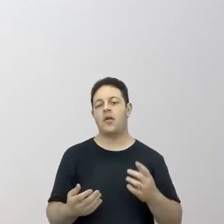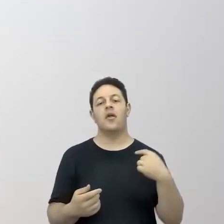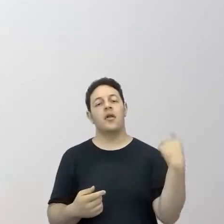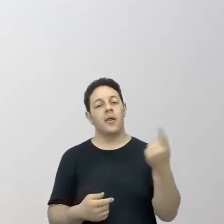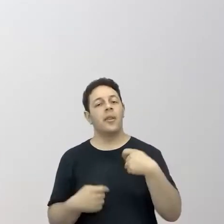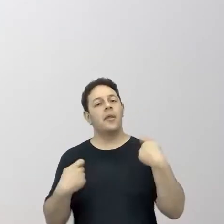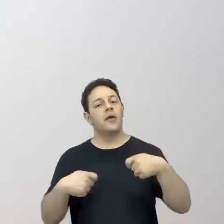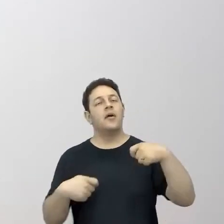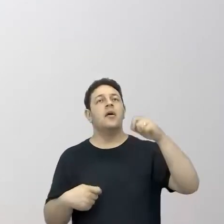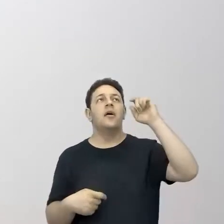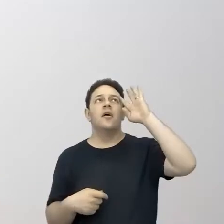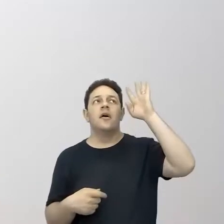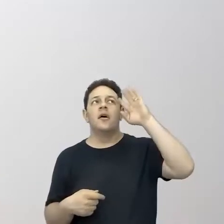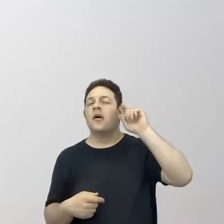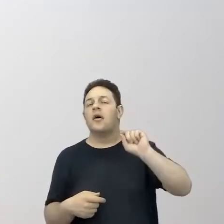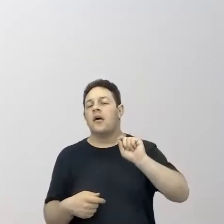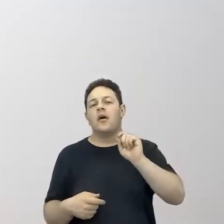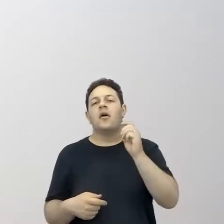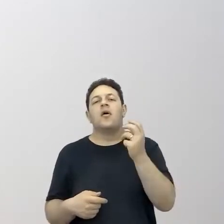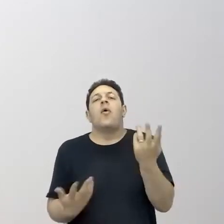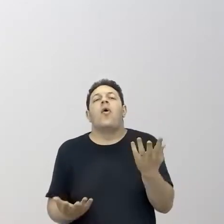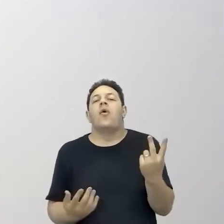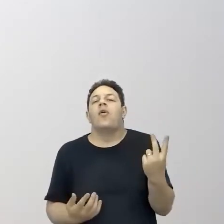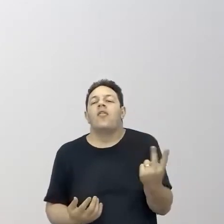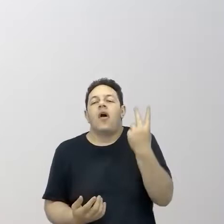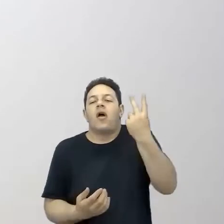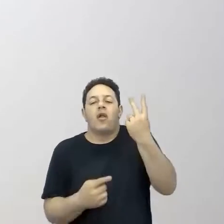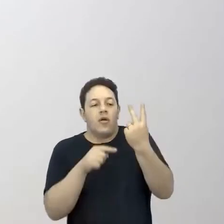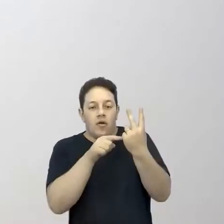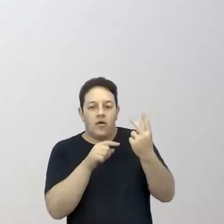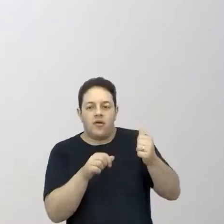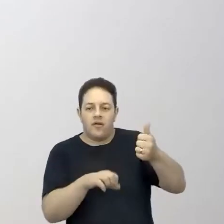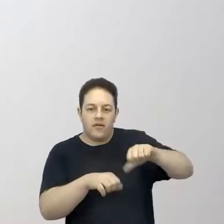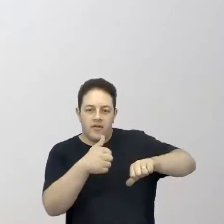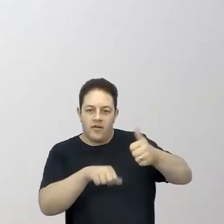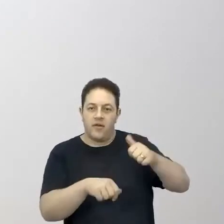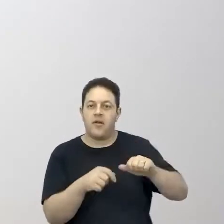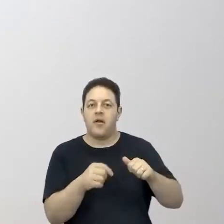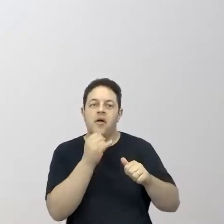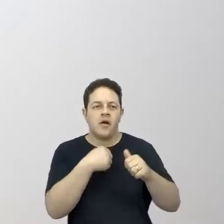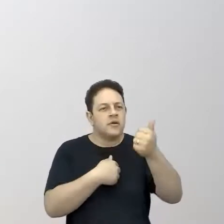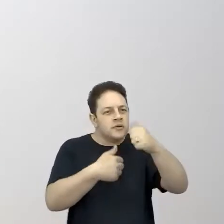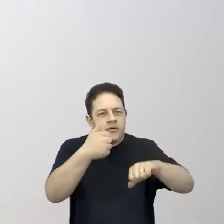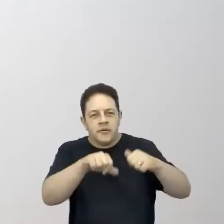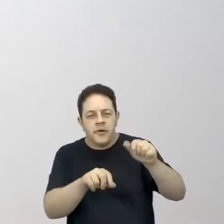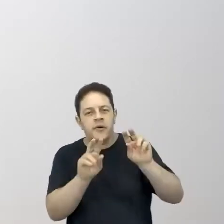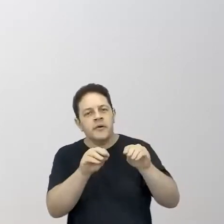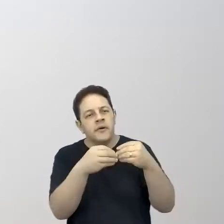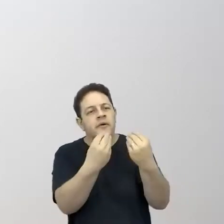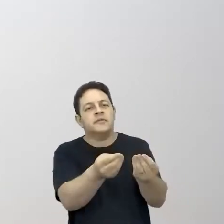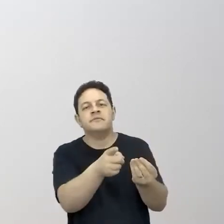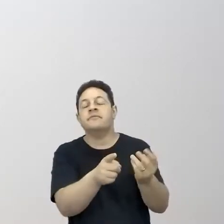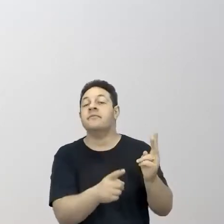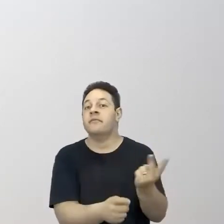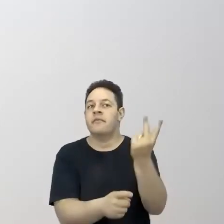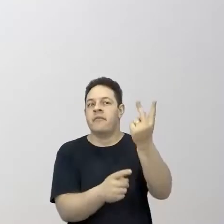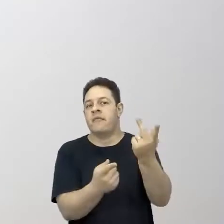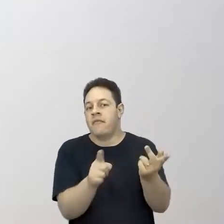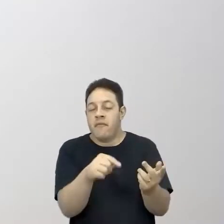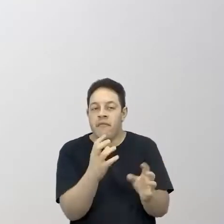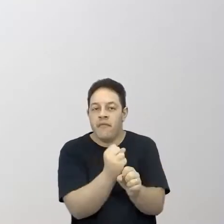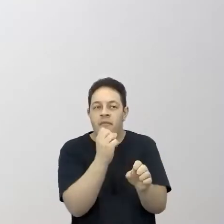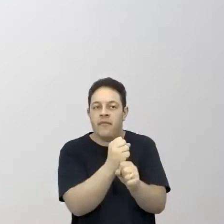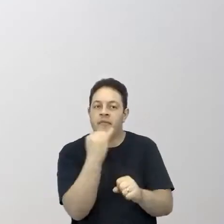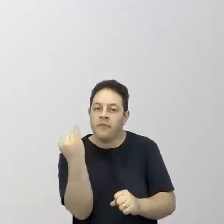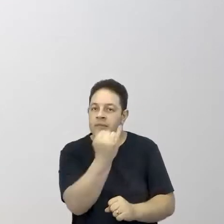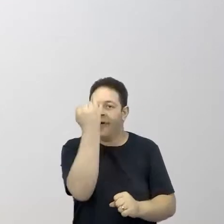deveria pensar sobre o valor da avaliação, né? Porque avaliar é dar valor a algo, né? Afinal de contas, né? O valor